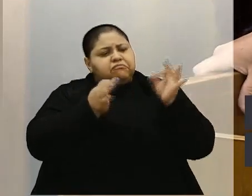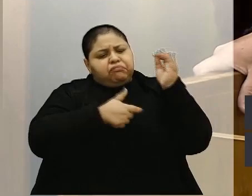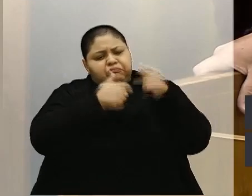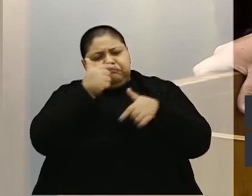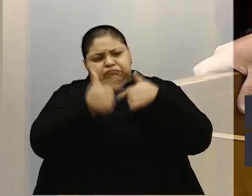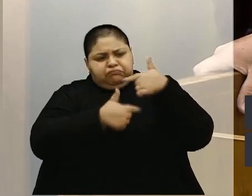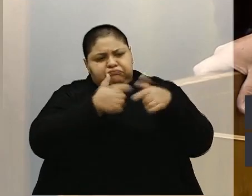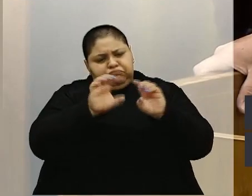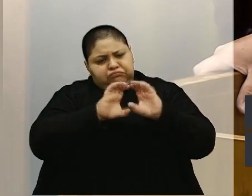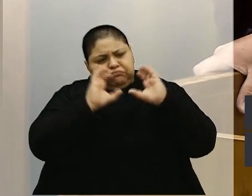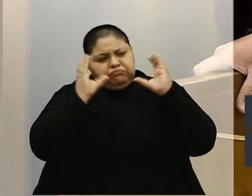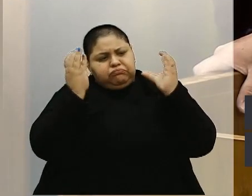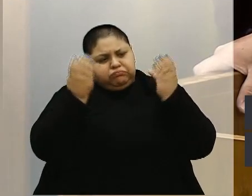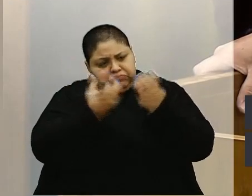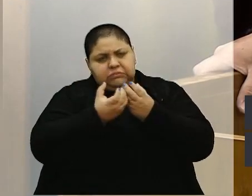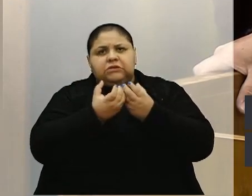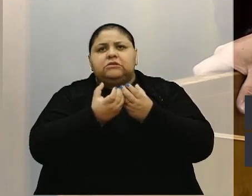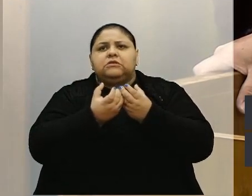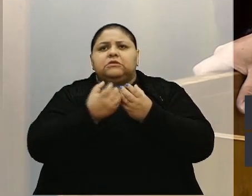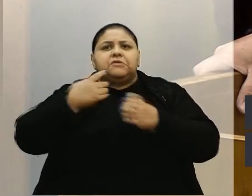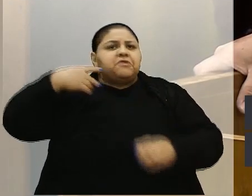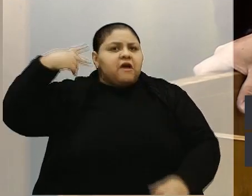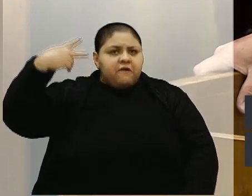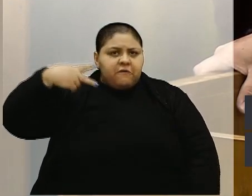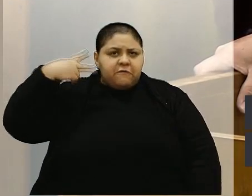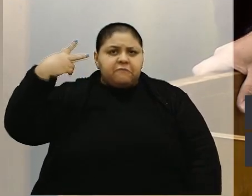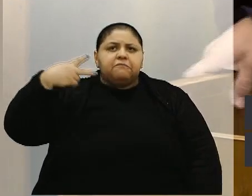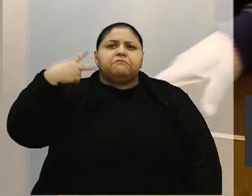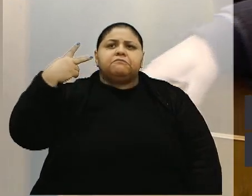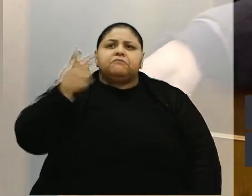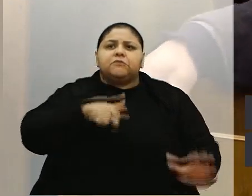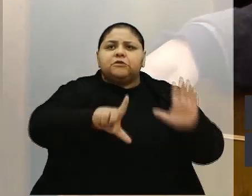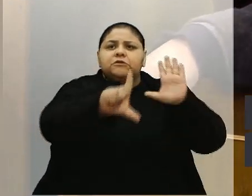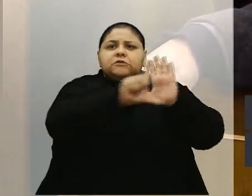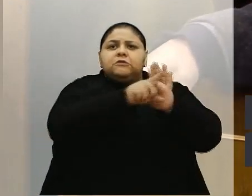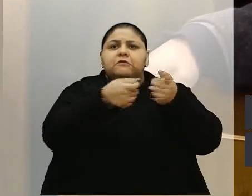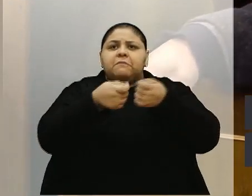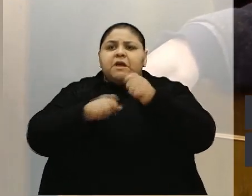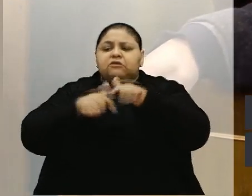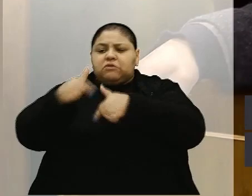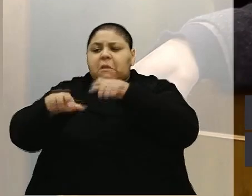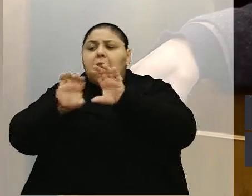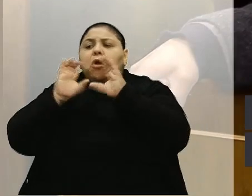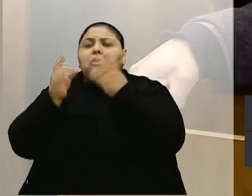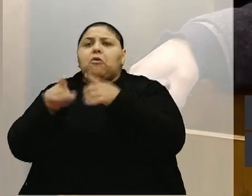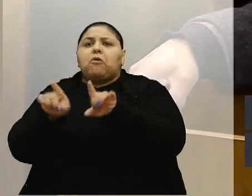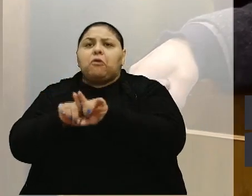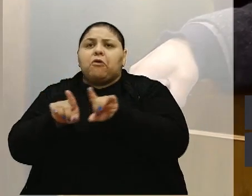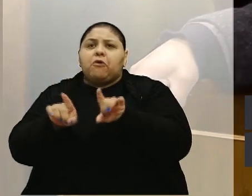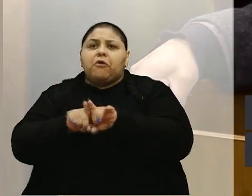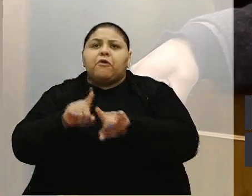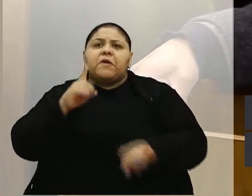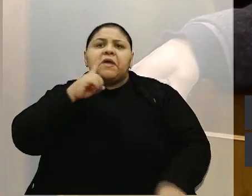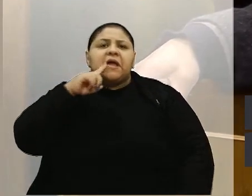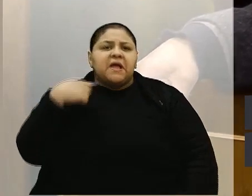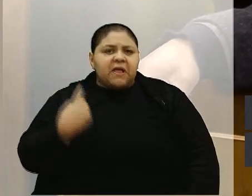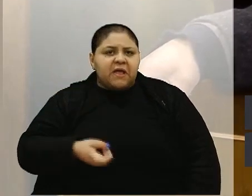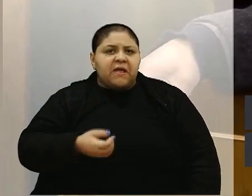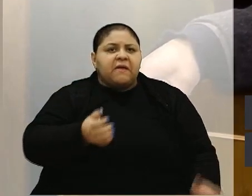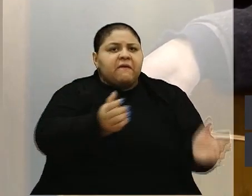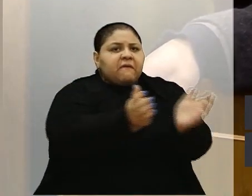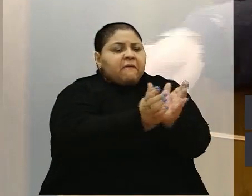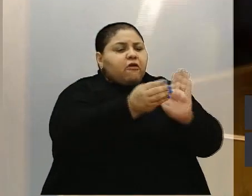trabalho comunitário. É vereador, faz leis, mas faz um trabalho comunitário. Gladys Frisso, minha companheira do